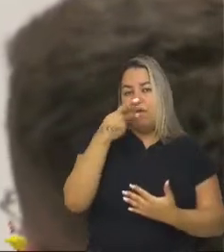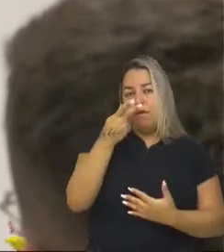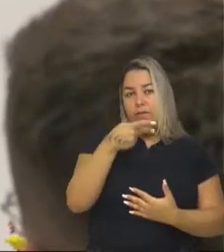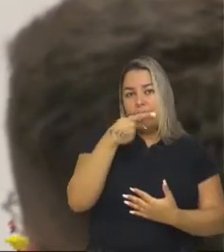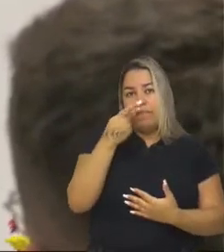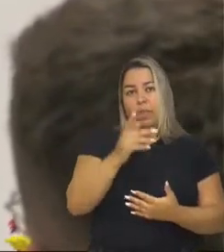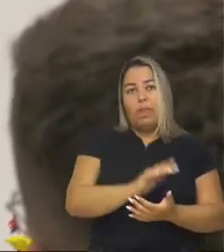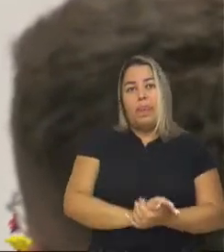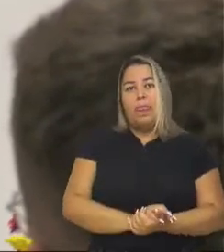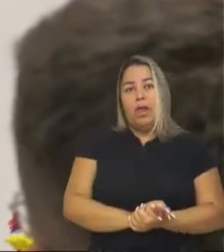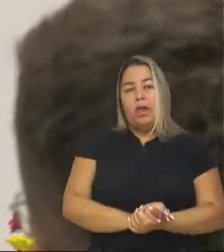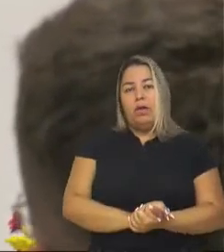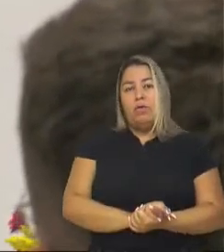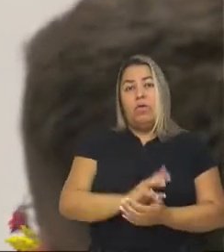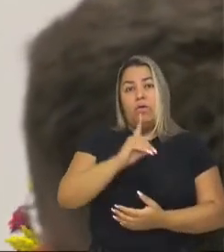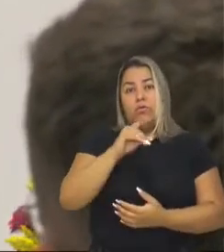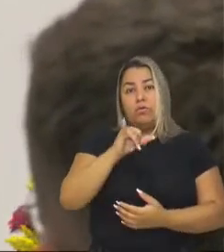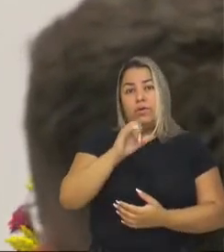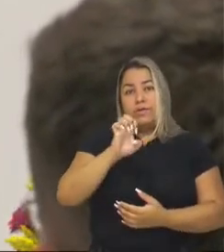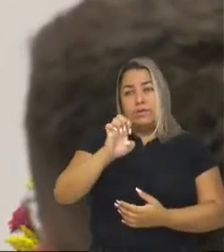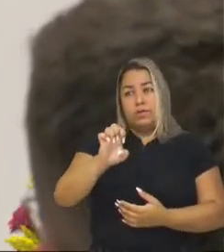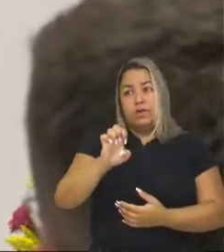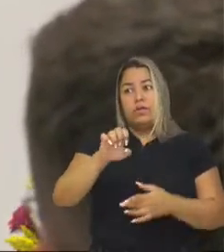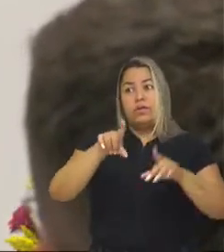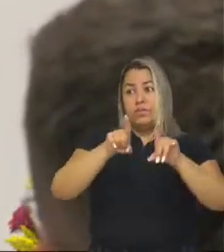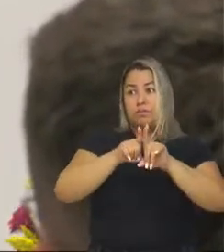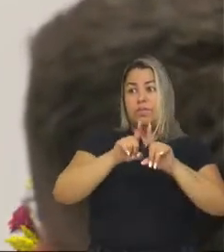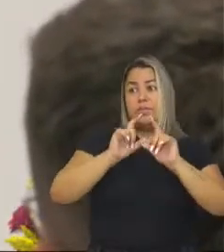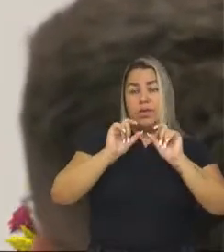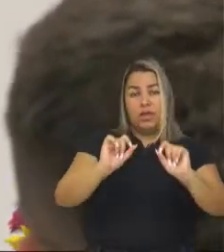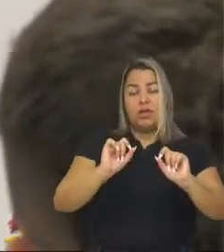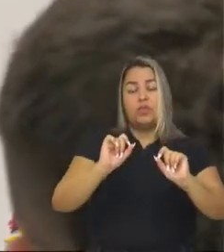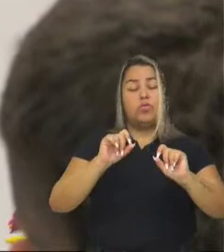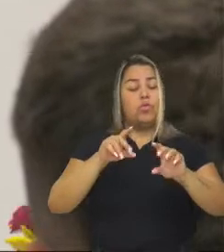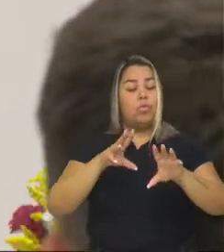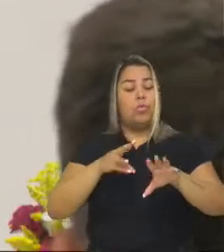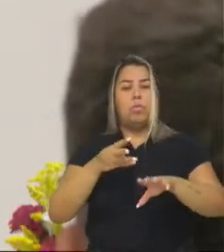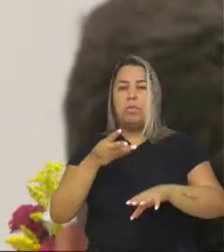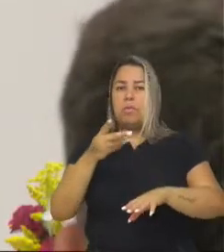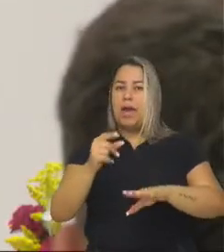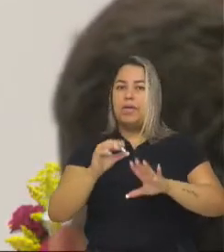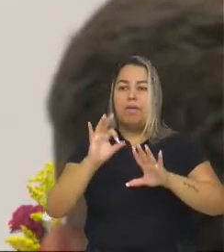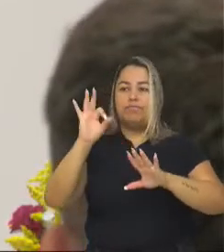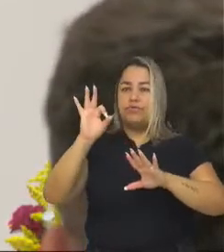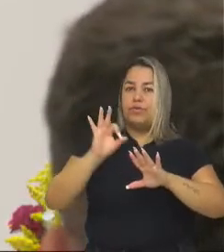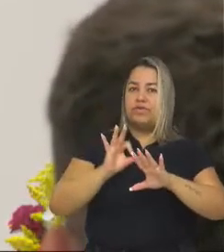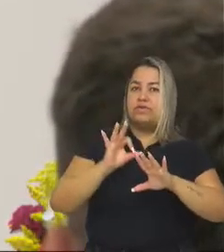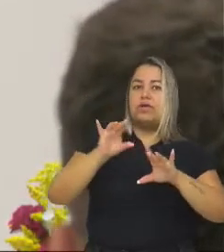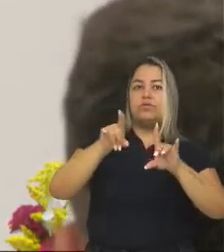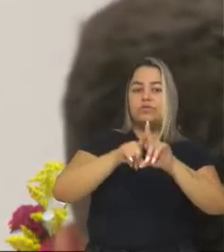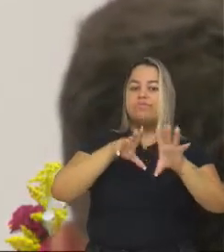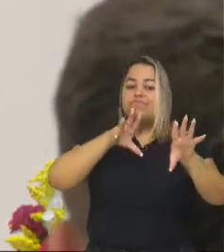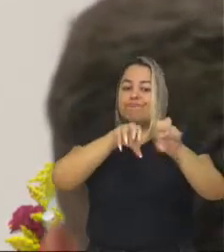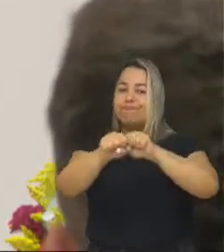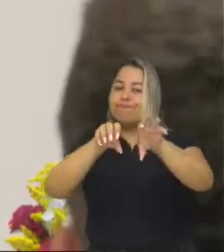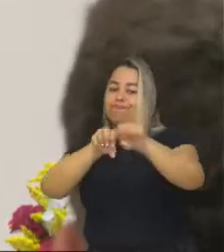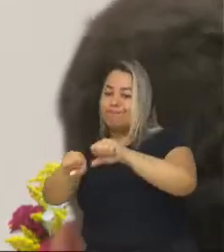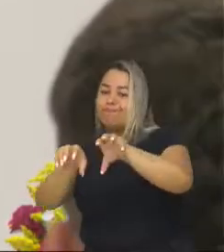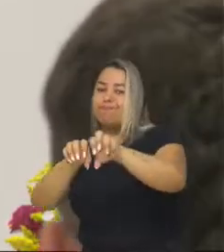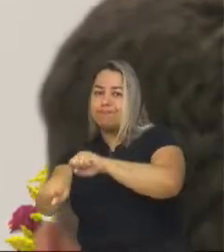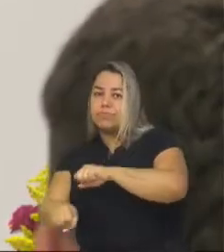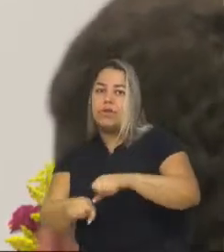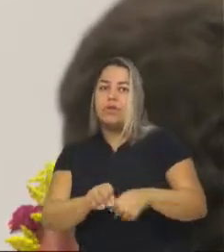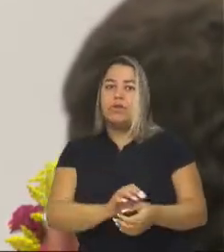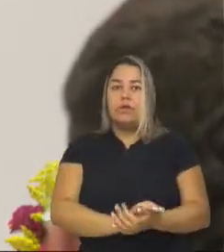apesar de termos lançado um dossiê que demonstra um alto índice de assassinatos, a gente vai começar a partir de agora, acho que